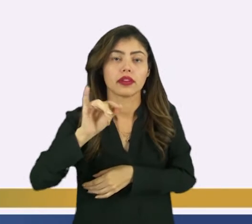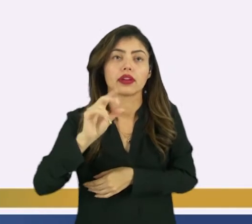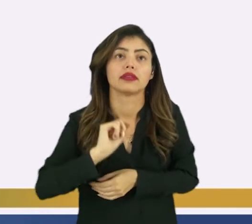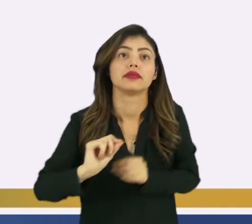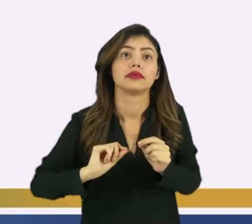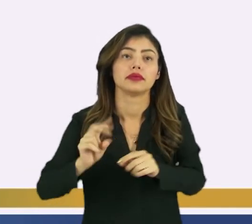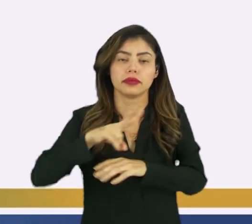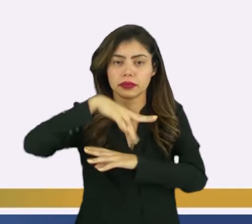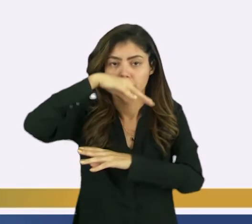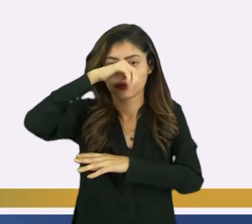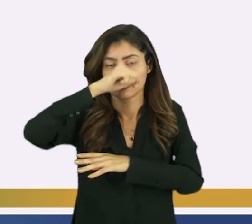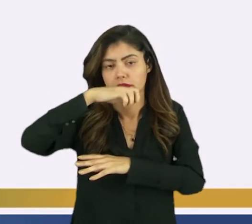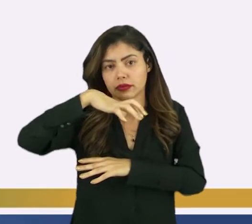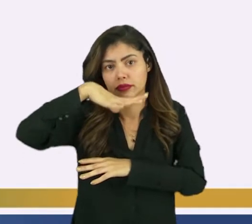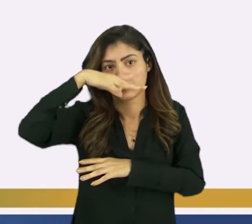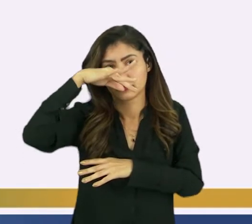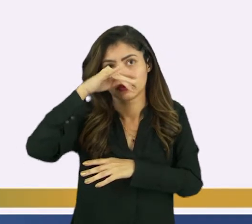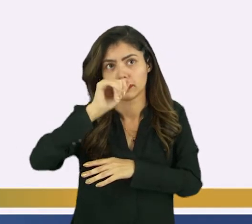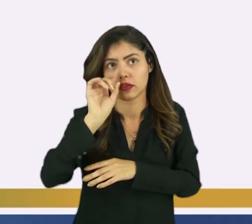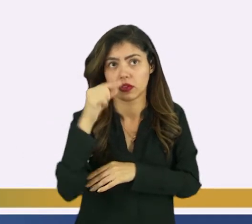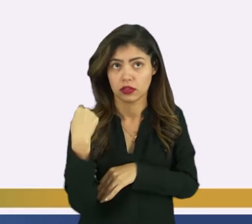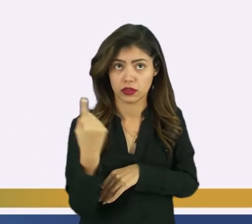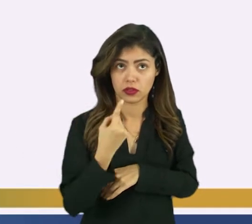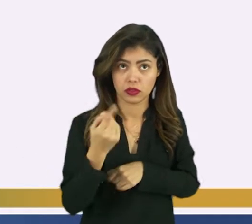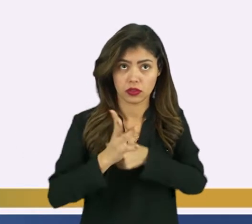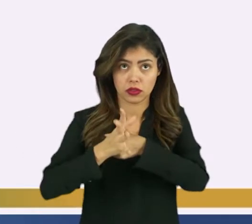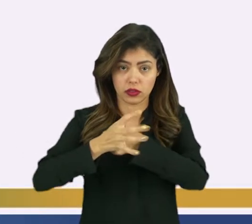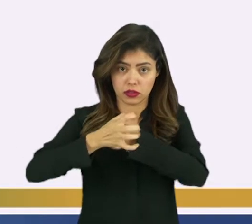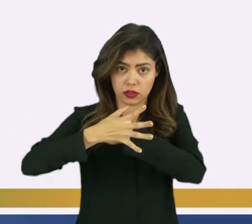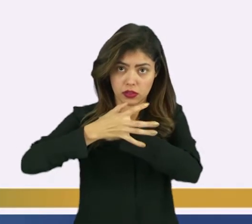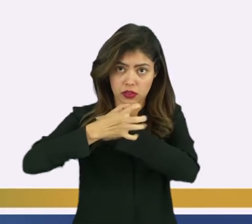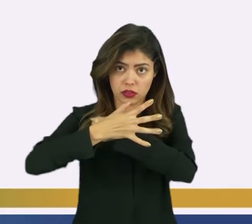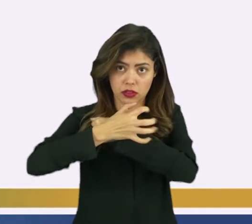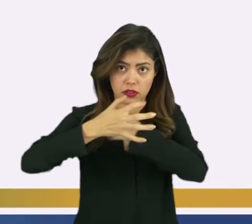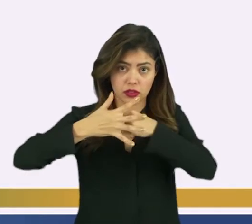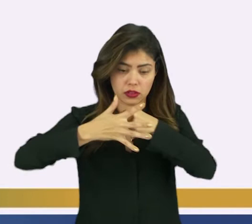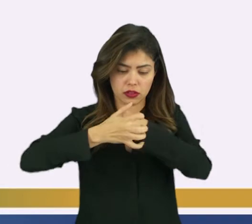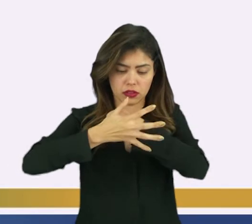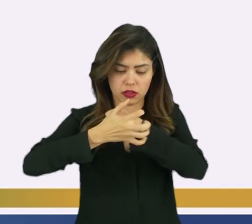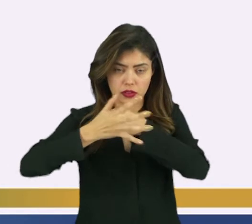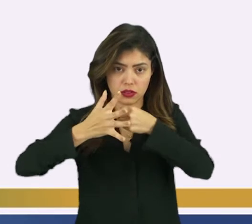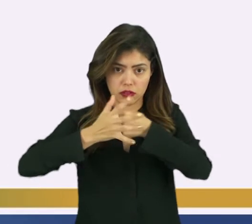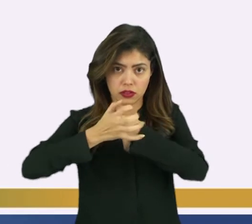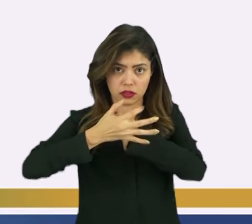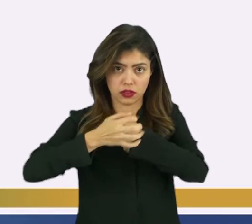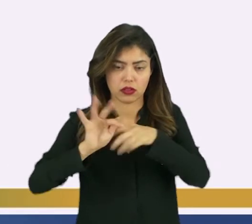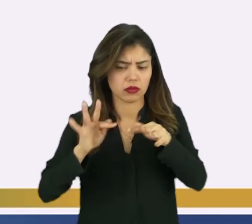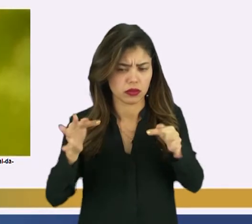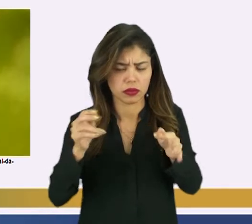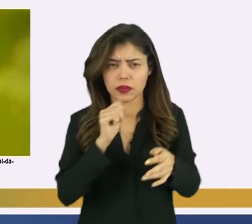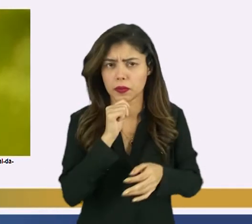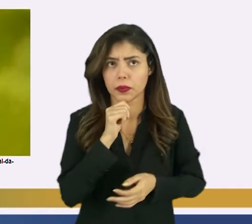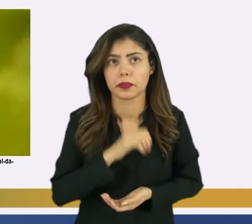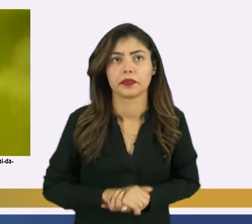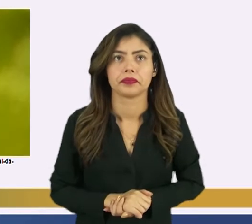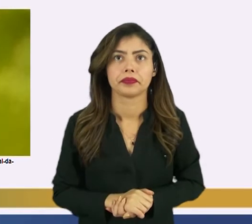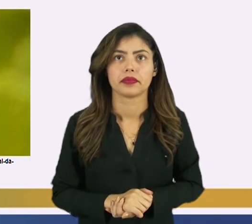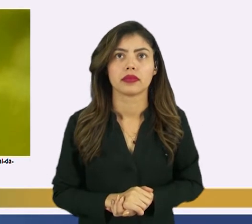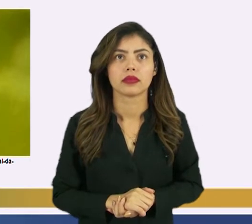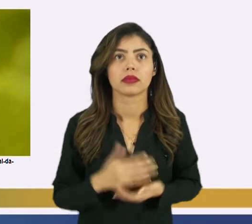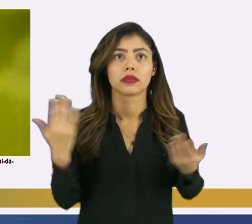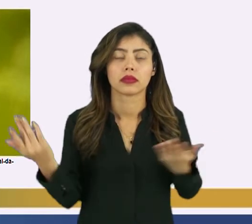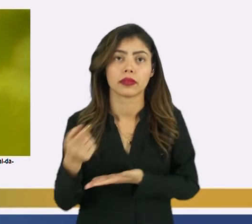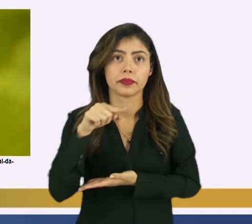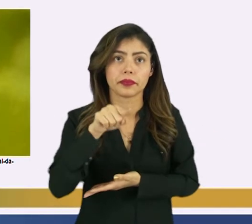É uma respiração que ela vai ocorrer unicamente através de brânquias, porque eles ainda são seres muito simples.